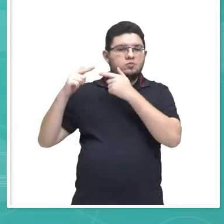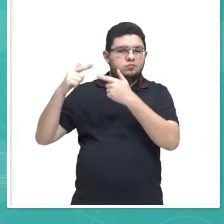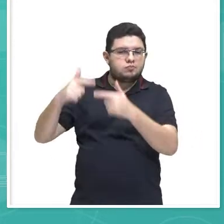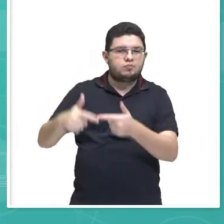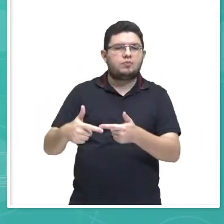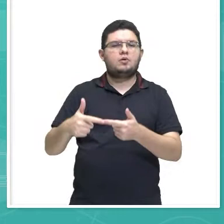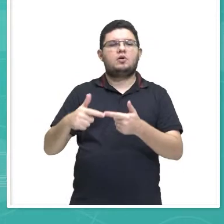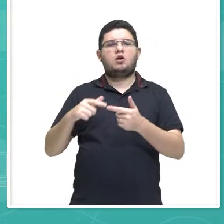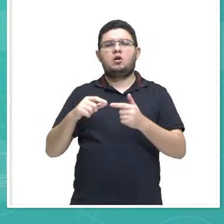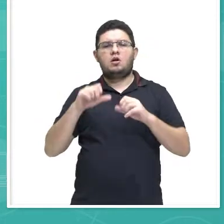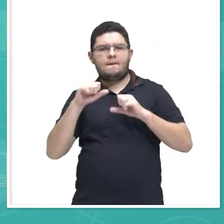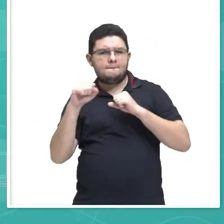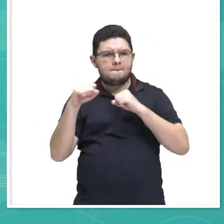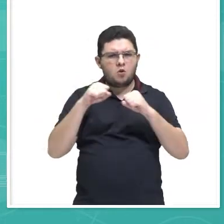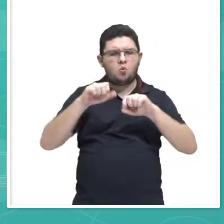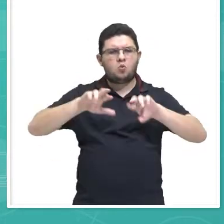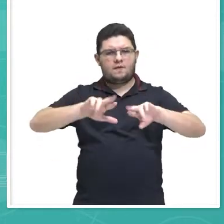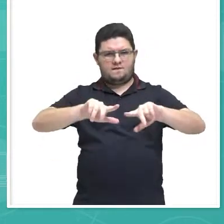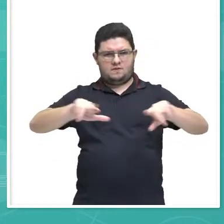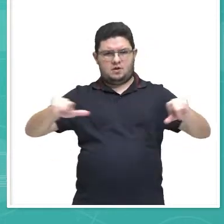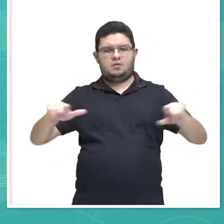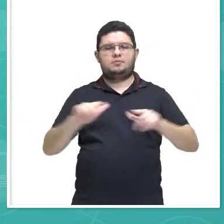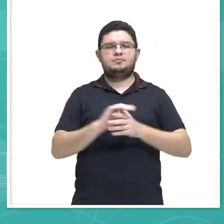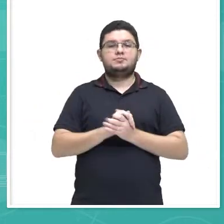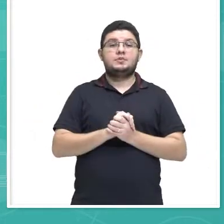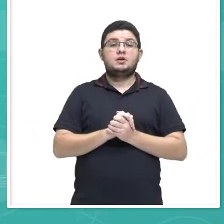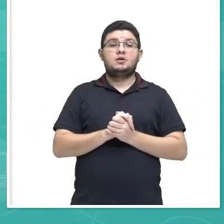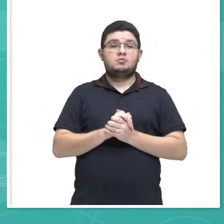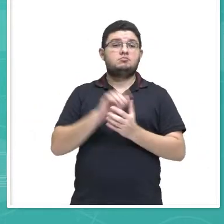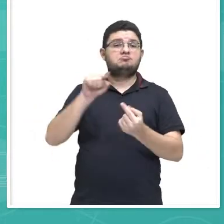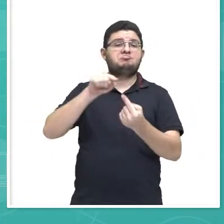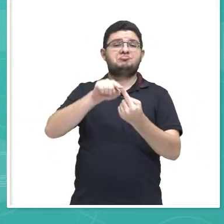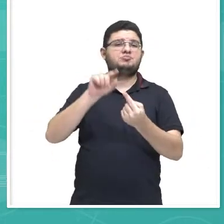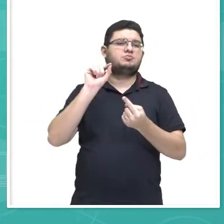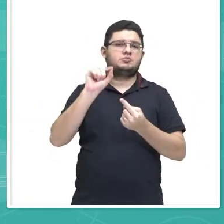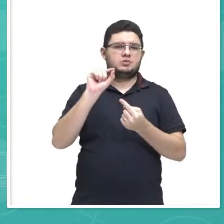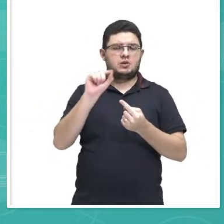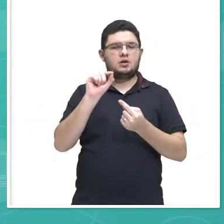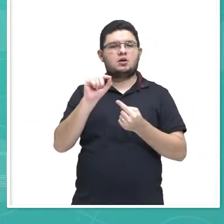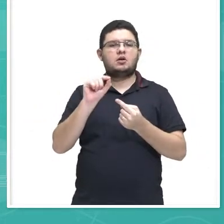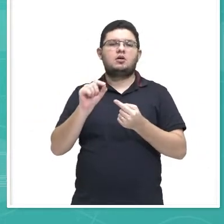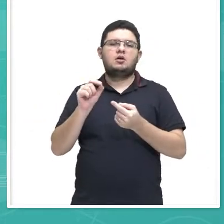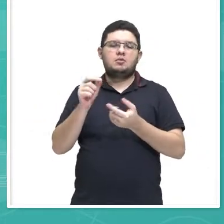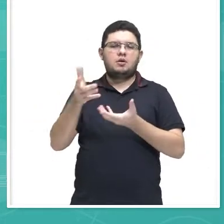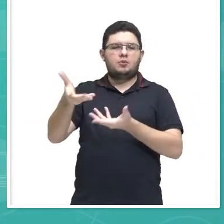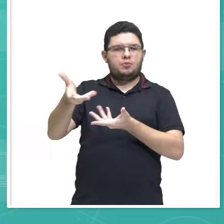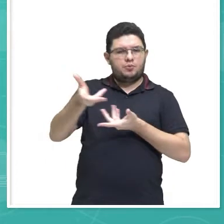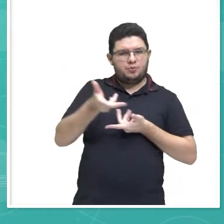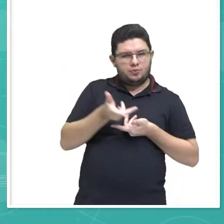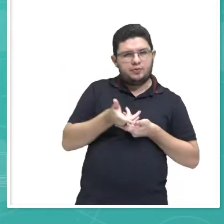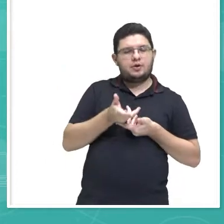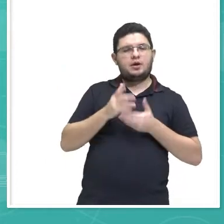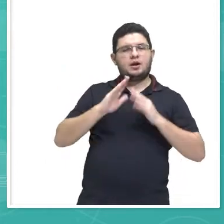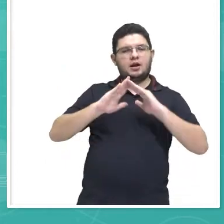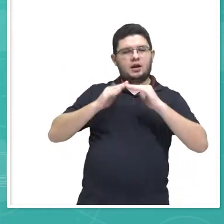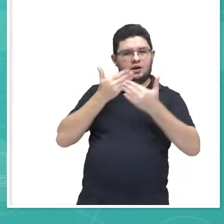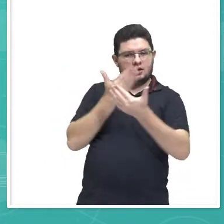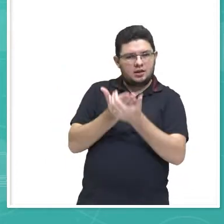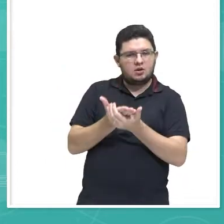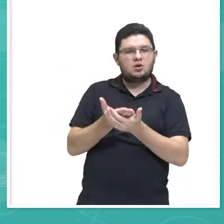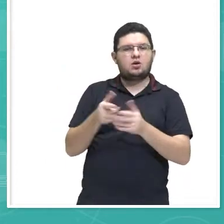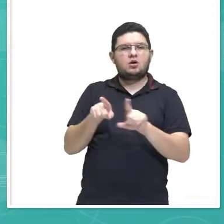artes marciais, para então poder trazer isso para o lado educacional, para o lado da sociedade, que